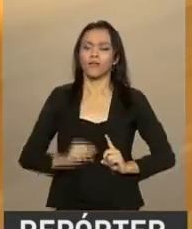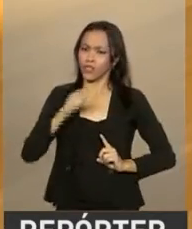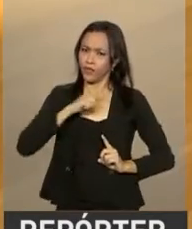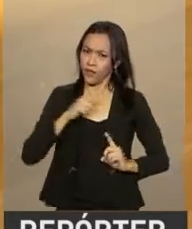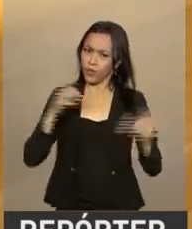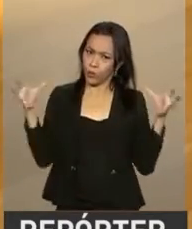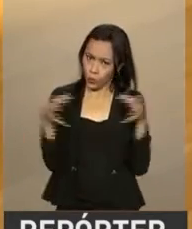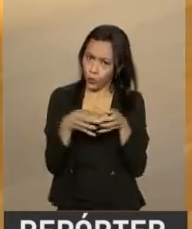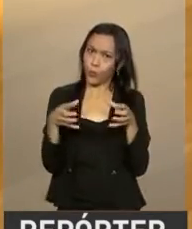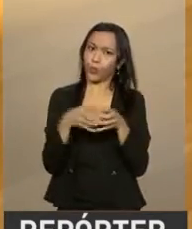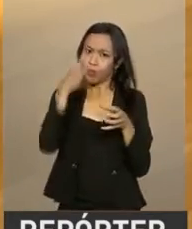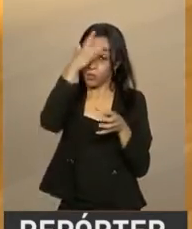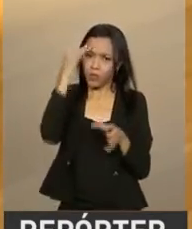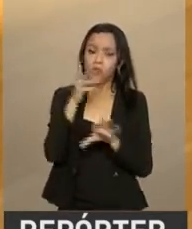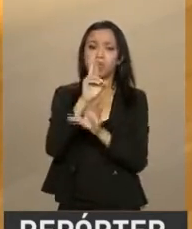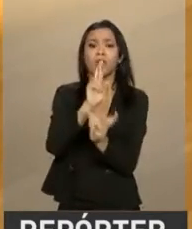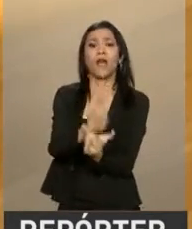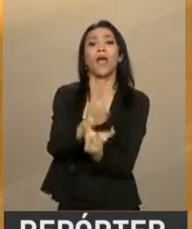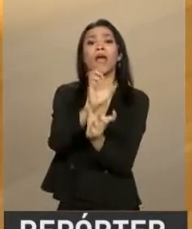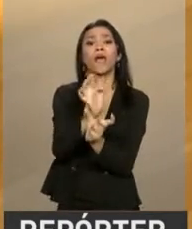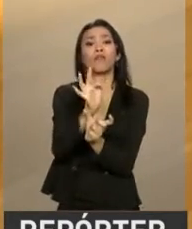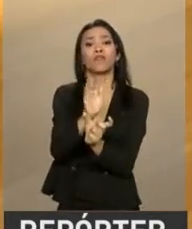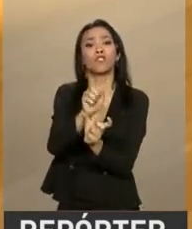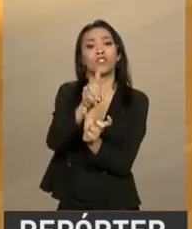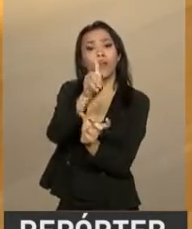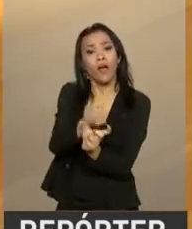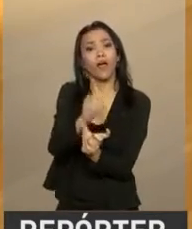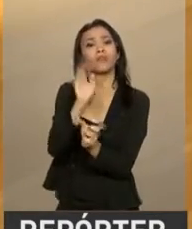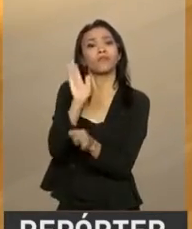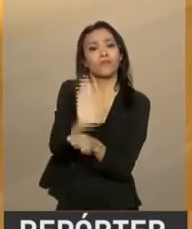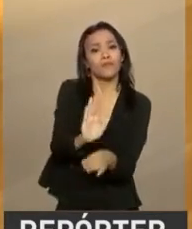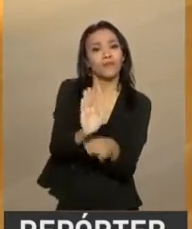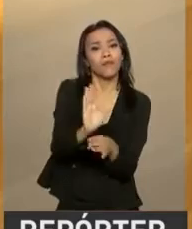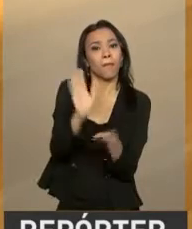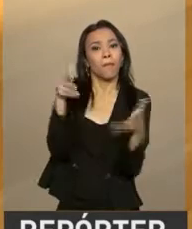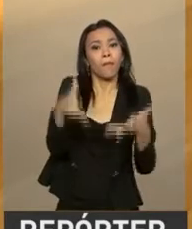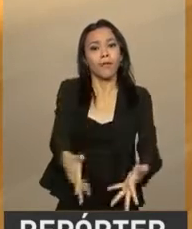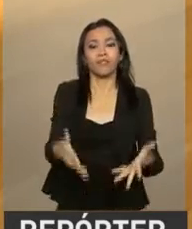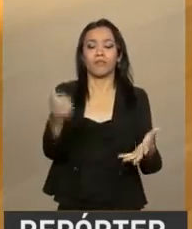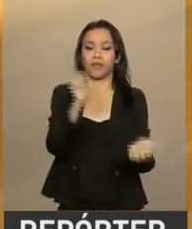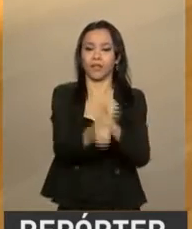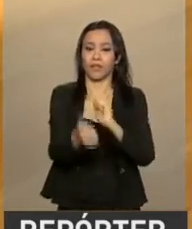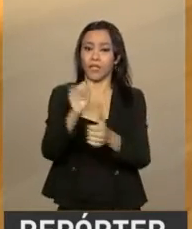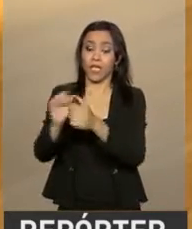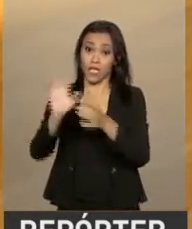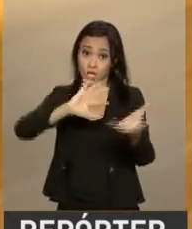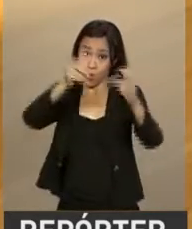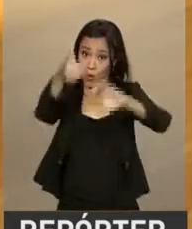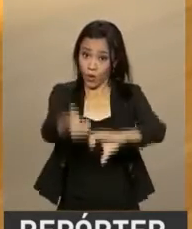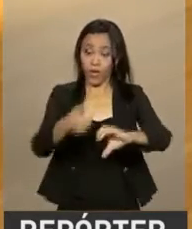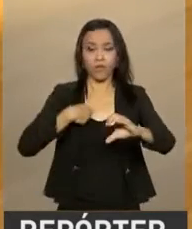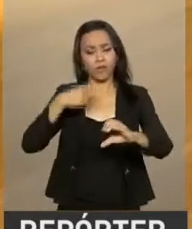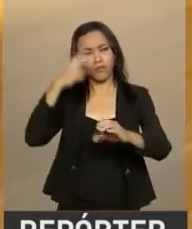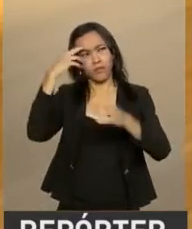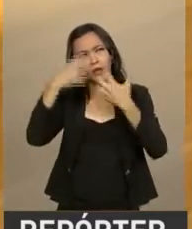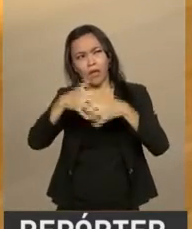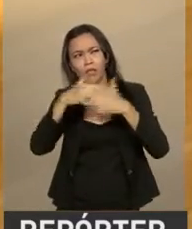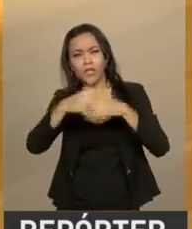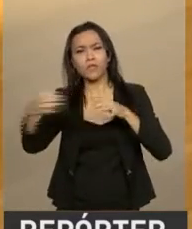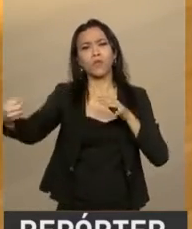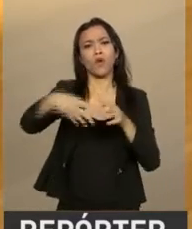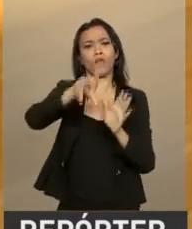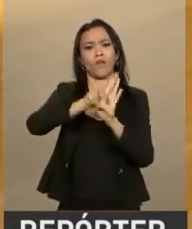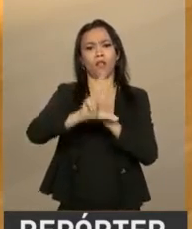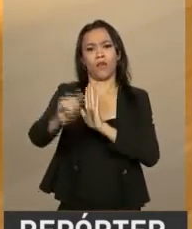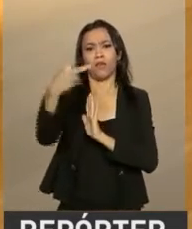de refugiados disputando os jogos e que o Congresso brasileiro analisa uma nova lei de imigração no Brasil. Em